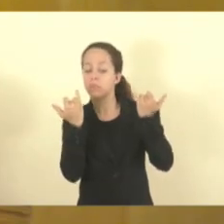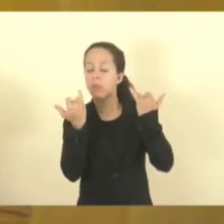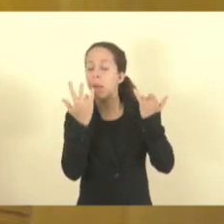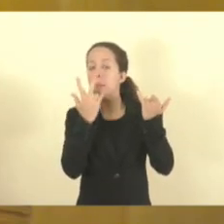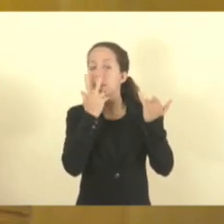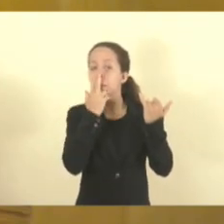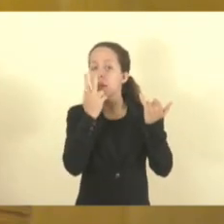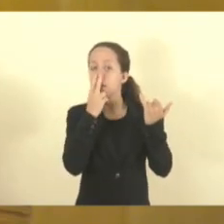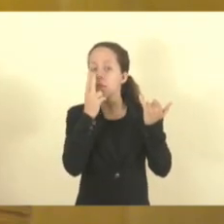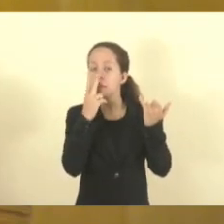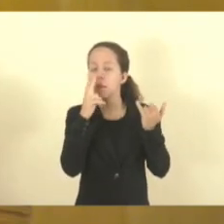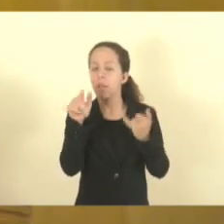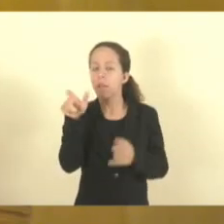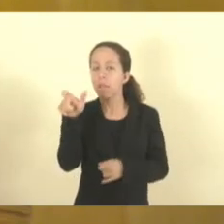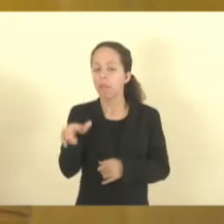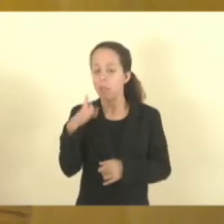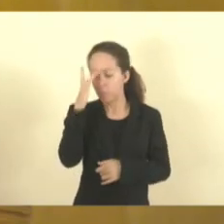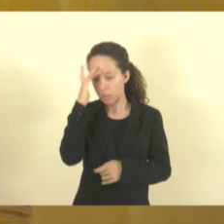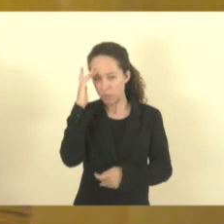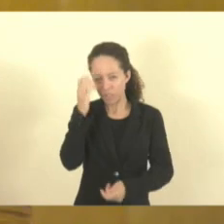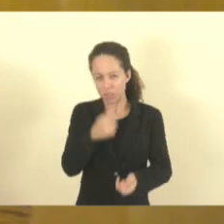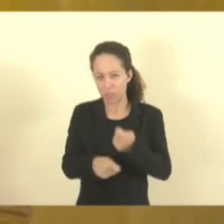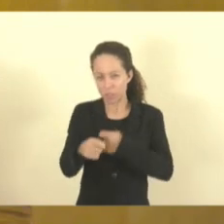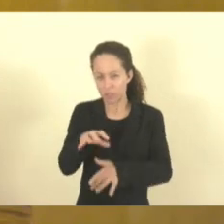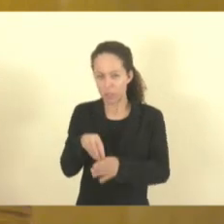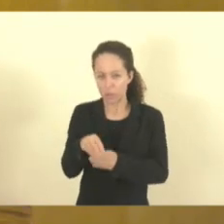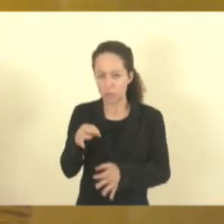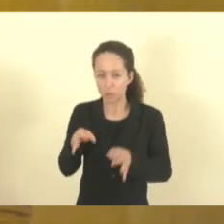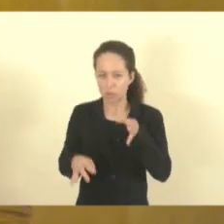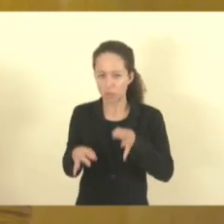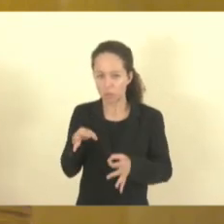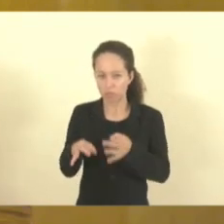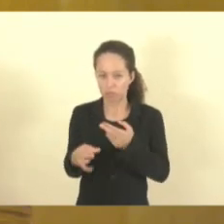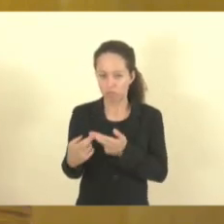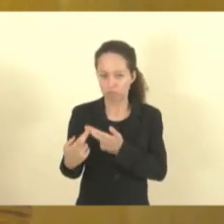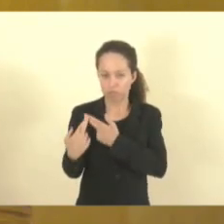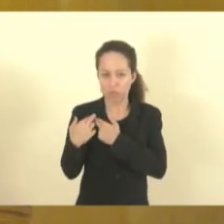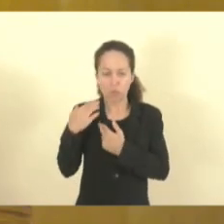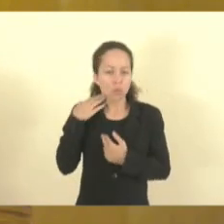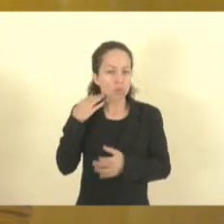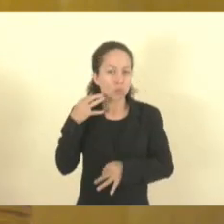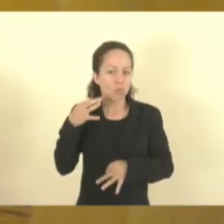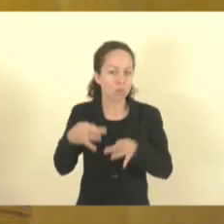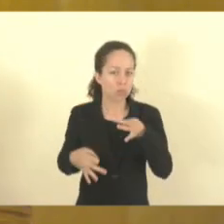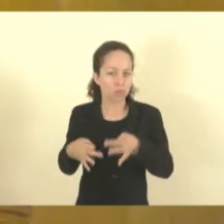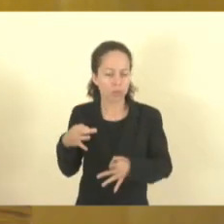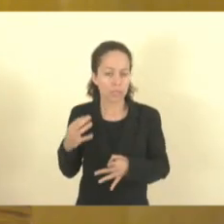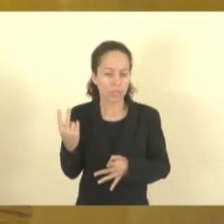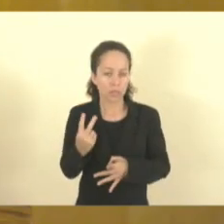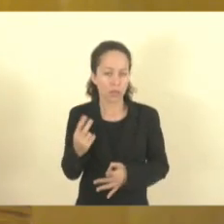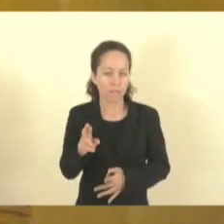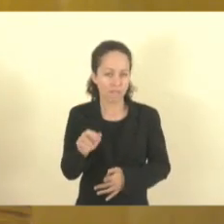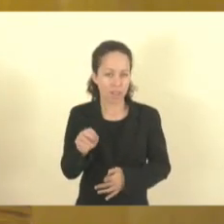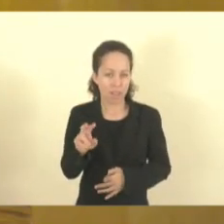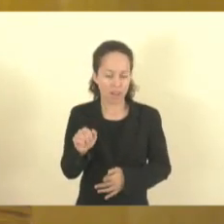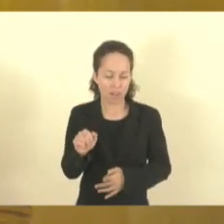que o administrador judicial designado pelo juiz da 2ª Vara de Cariacica,